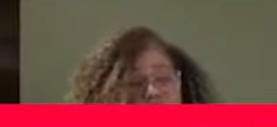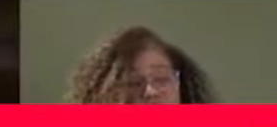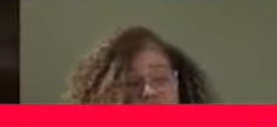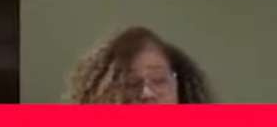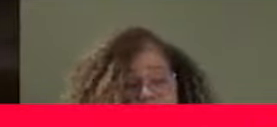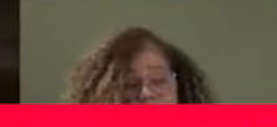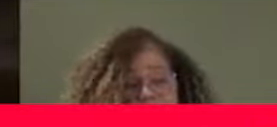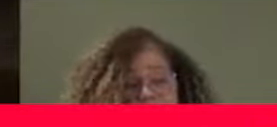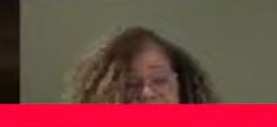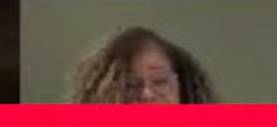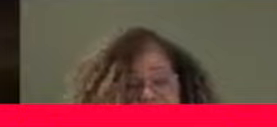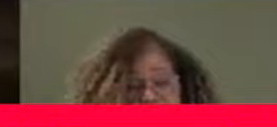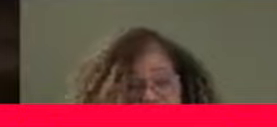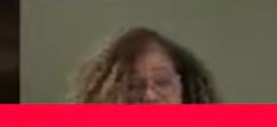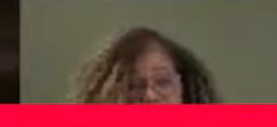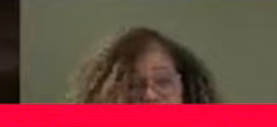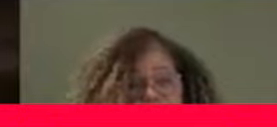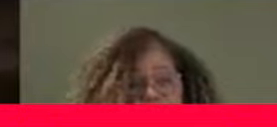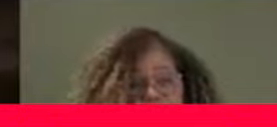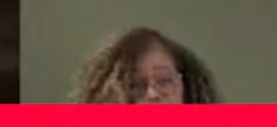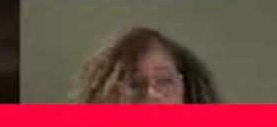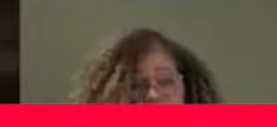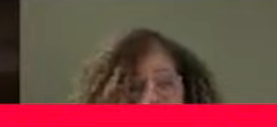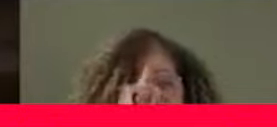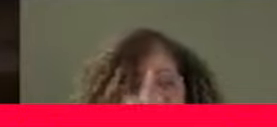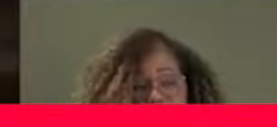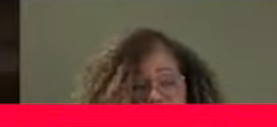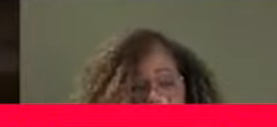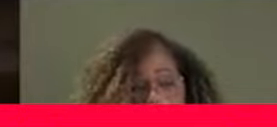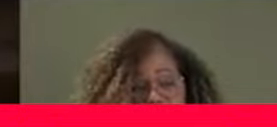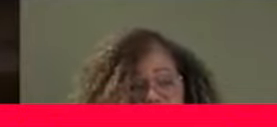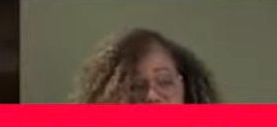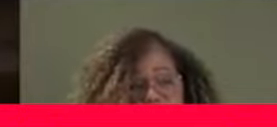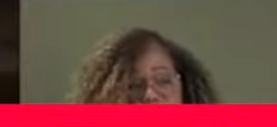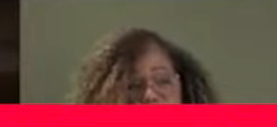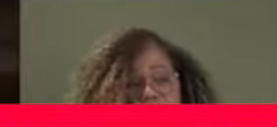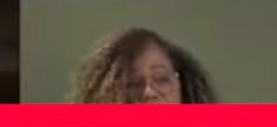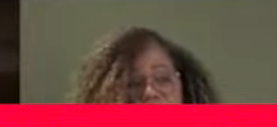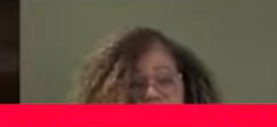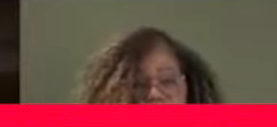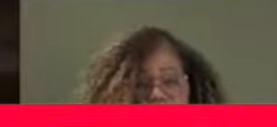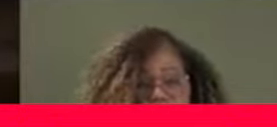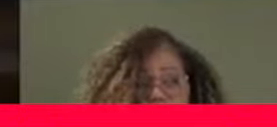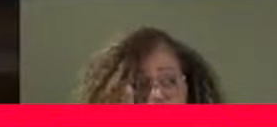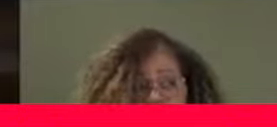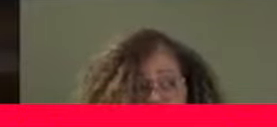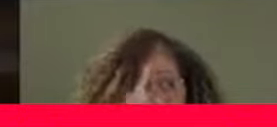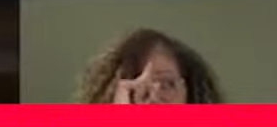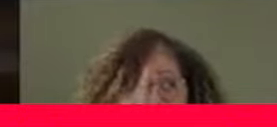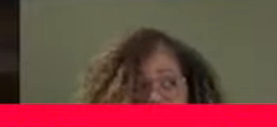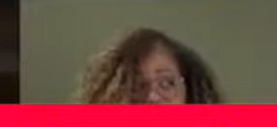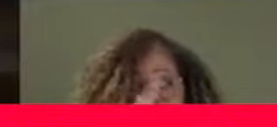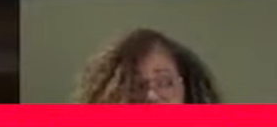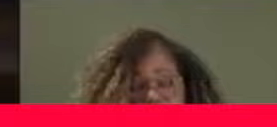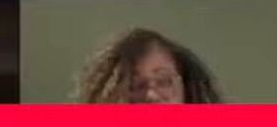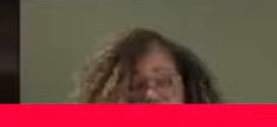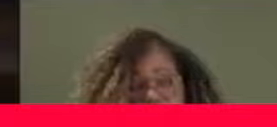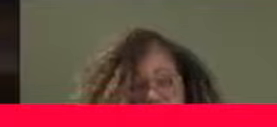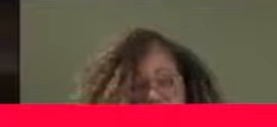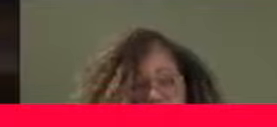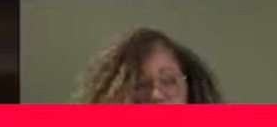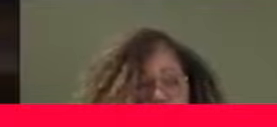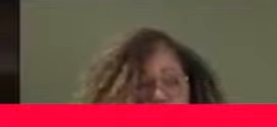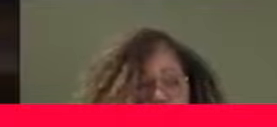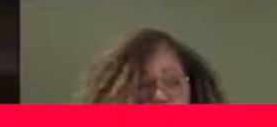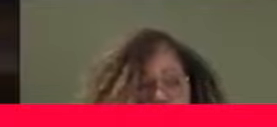bandido que tinha dois mandatos de prisão em aberto Presidente dois mandatos de prisão em aberto um